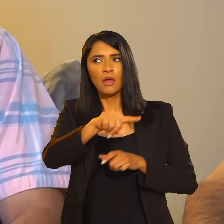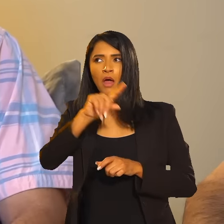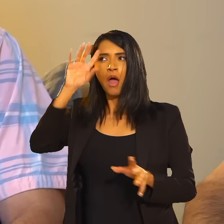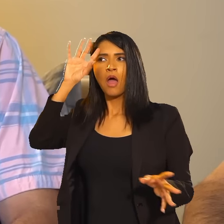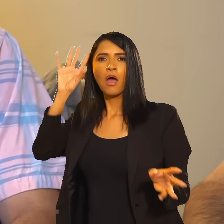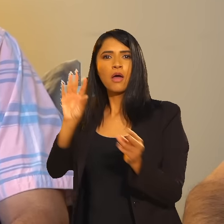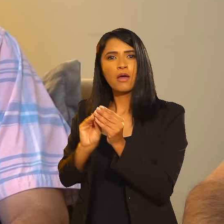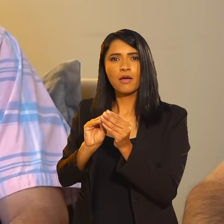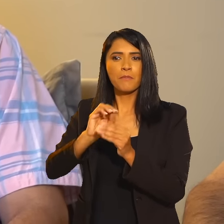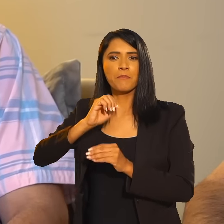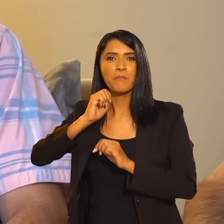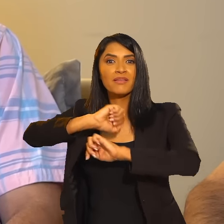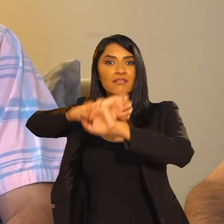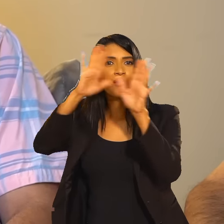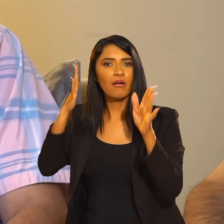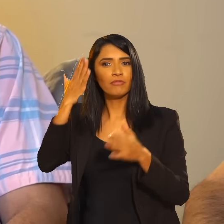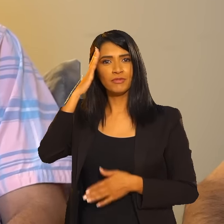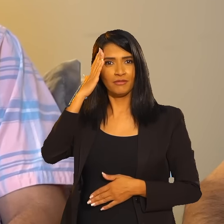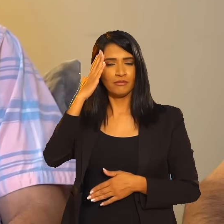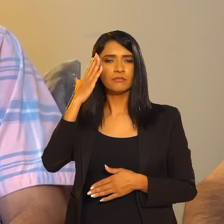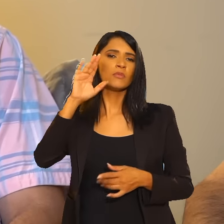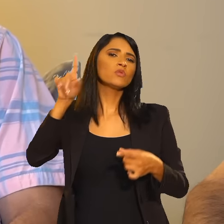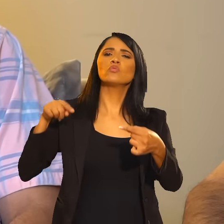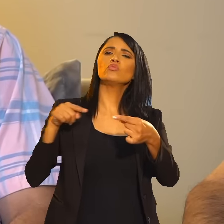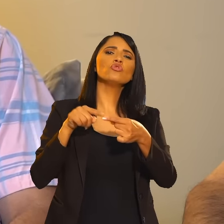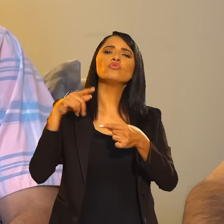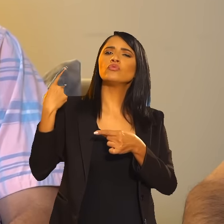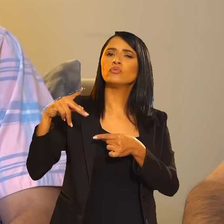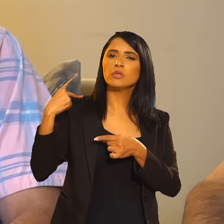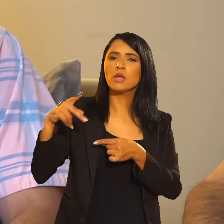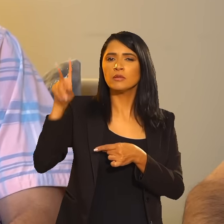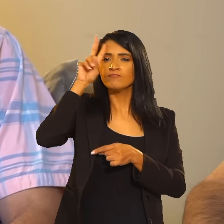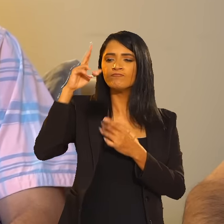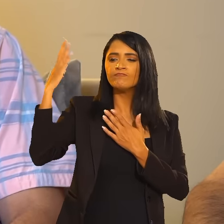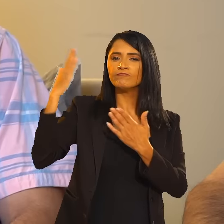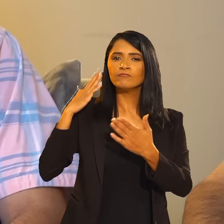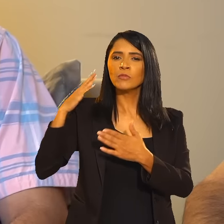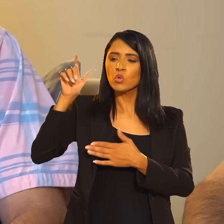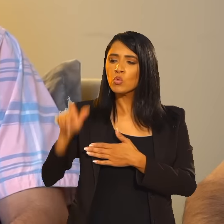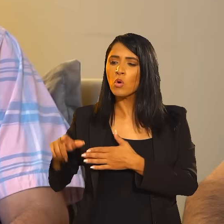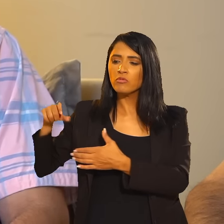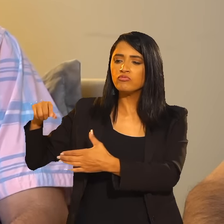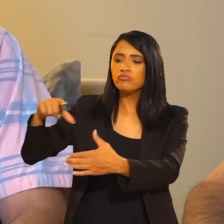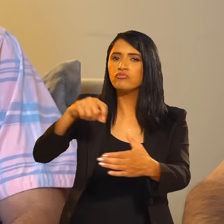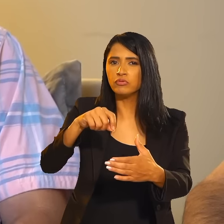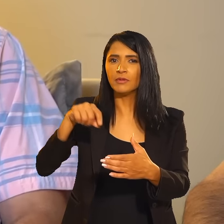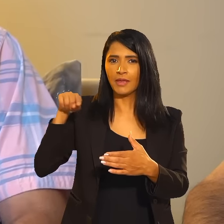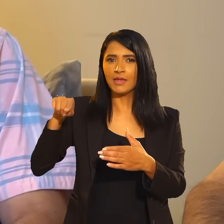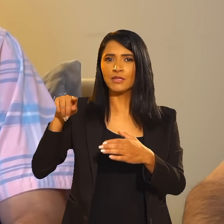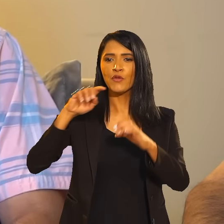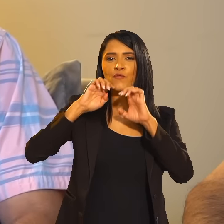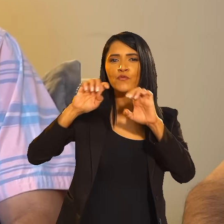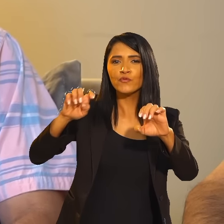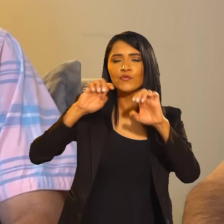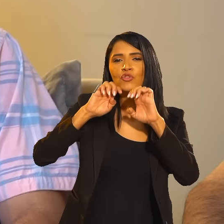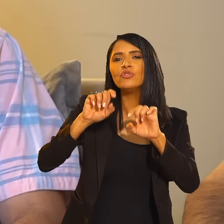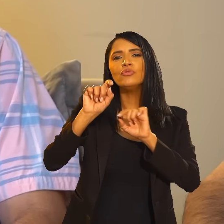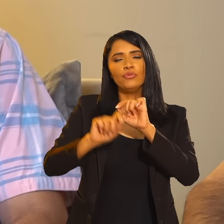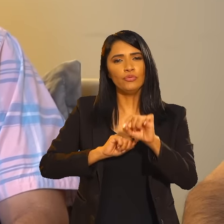as parábolas, né? E qual o objetivo dessa? O evangelho, dessa parábola do semeador,